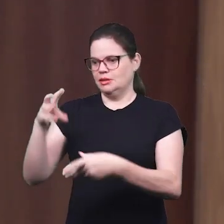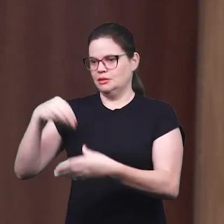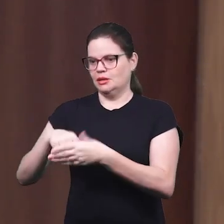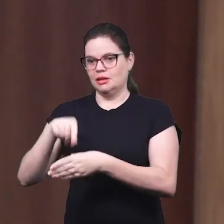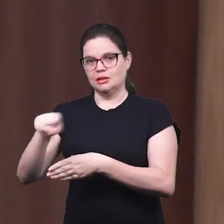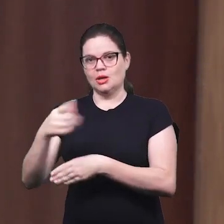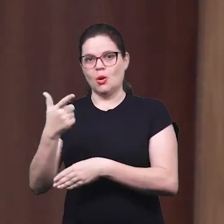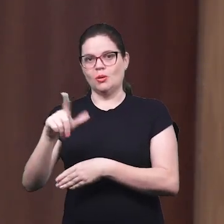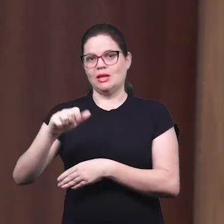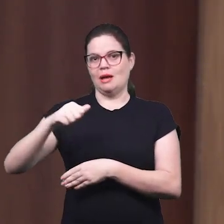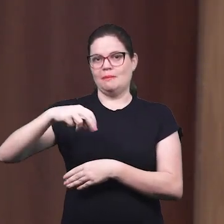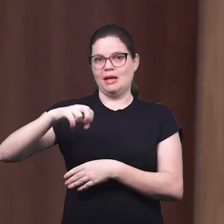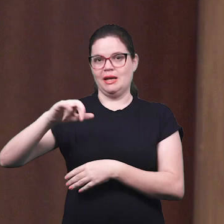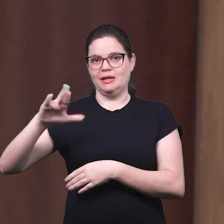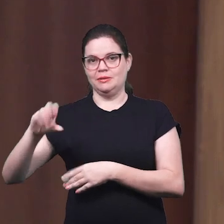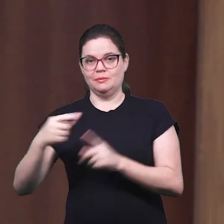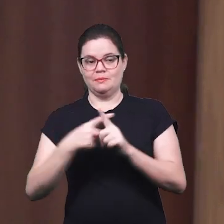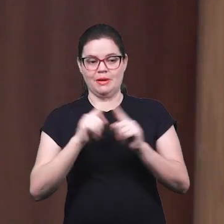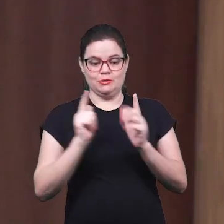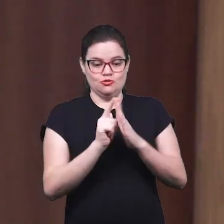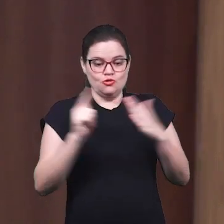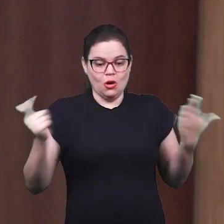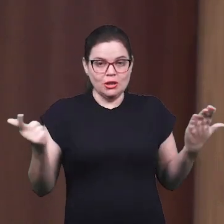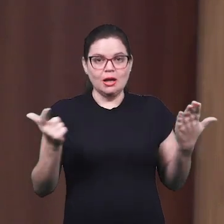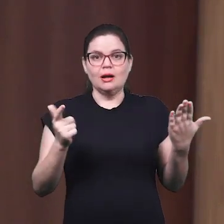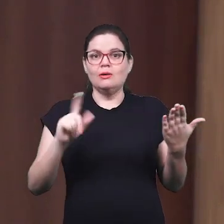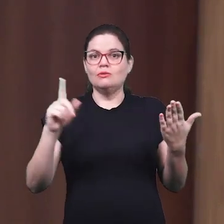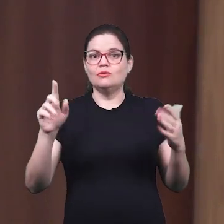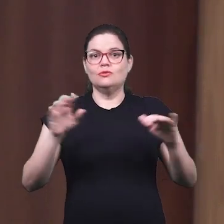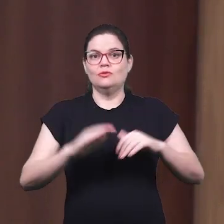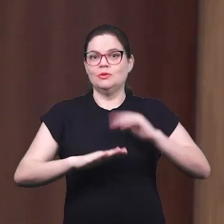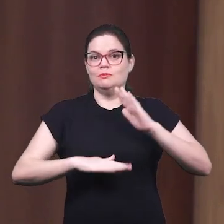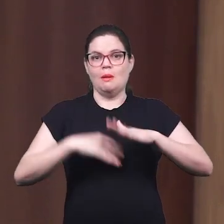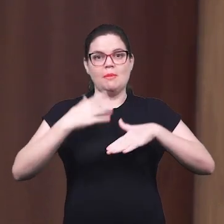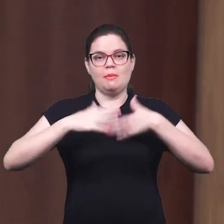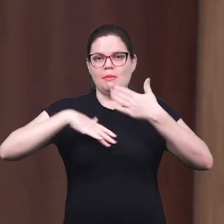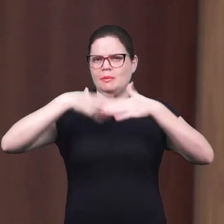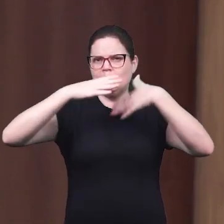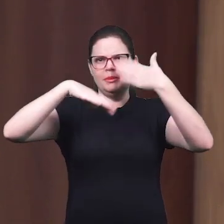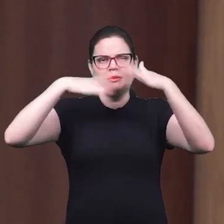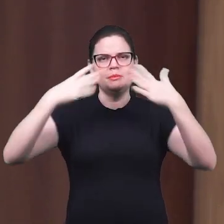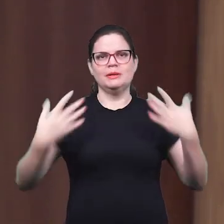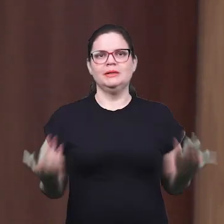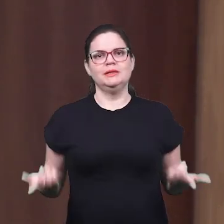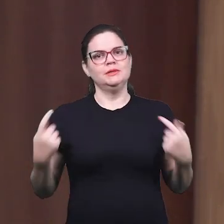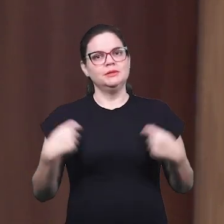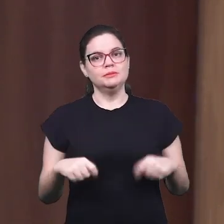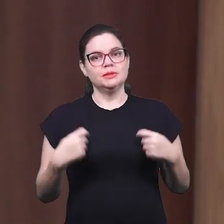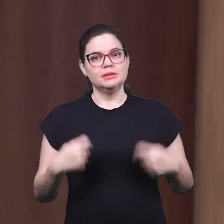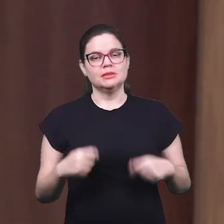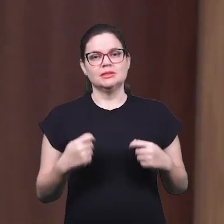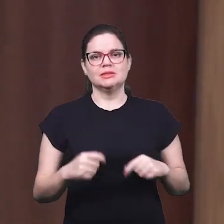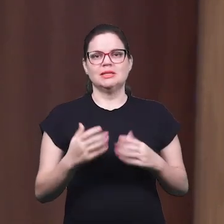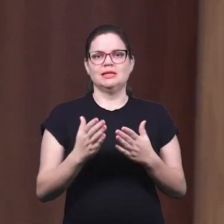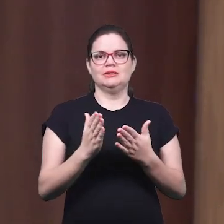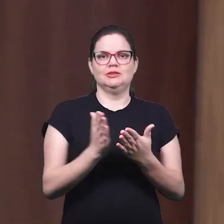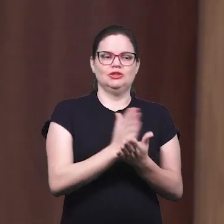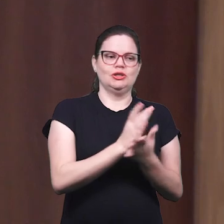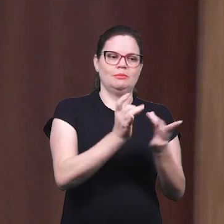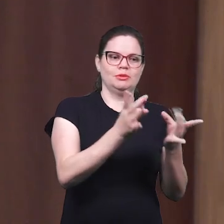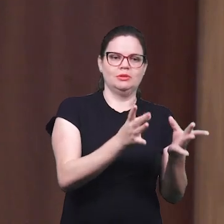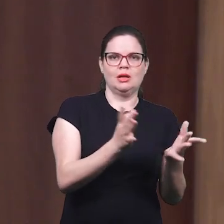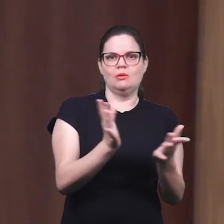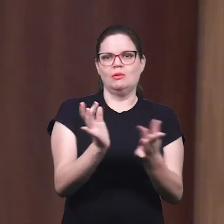clínica. Só que o jornalismo foi crescendo com os anúncios. Foi crescendo muito, aí eu tive que ir eliminando o cara para produzir